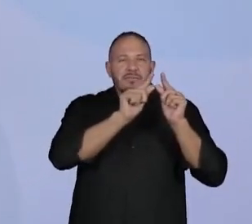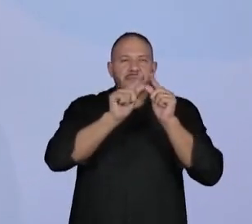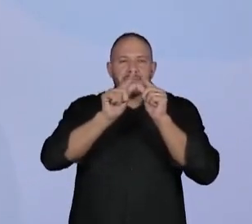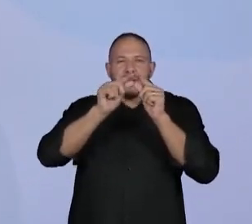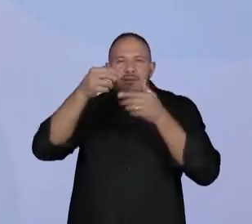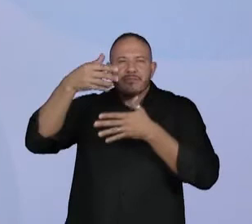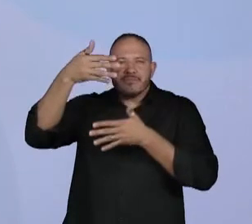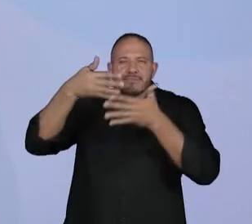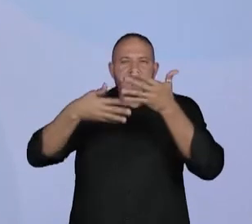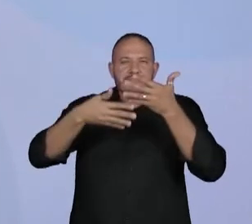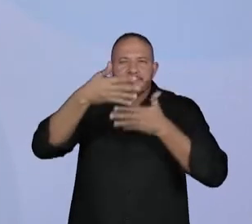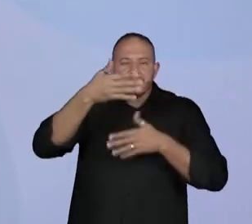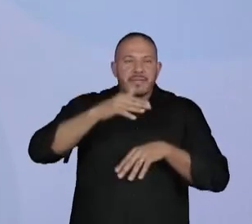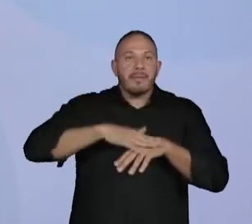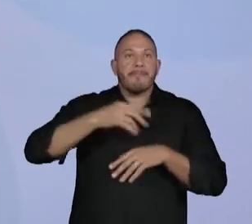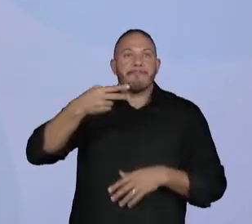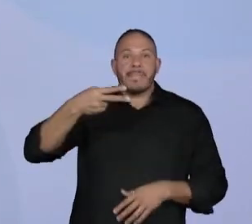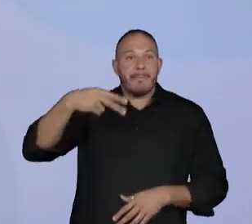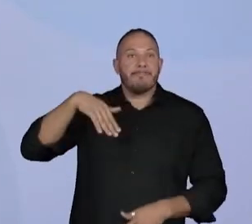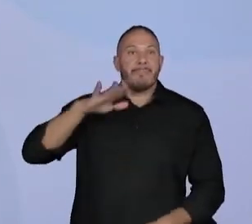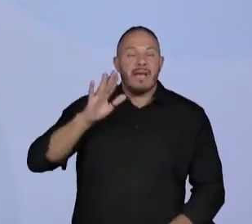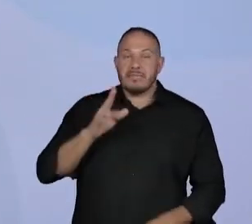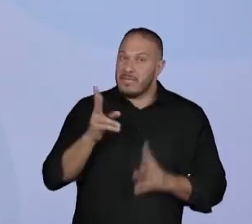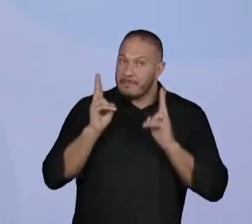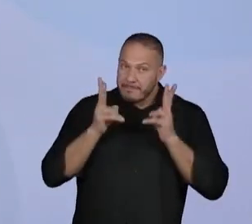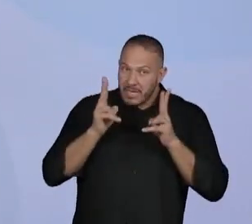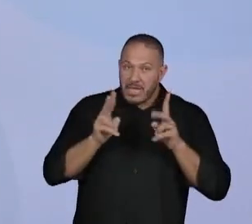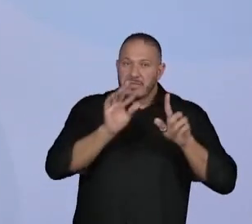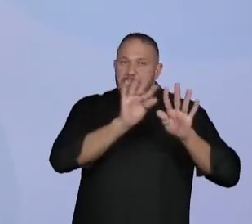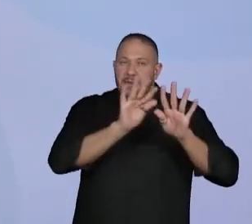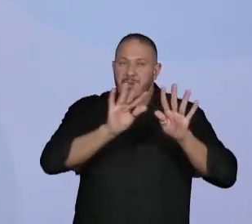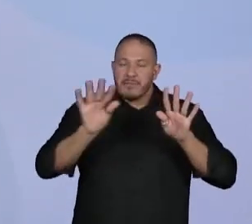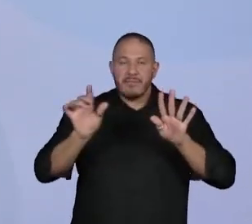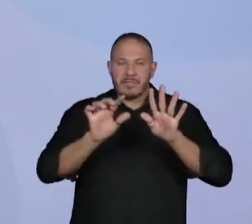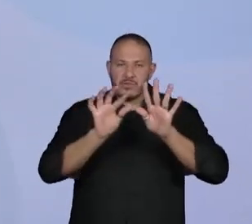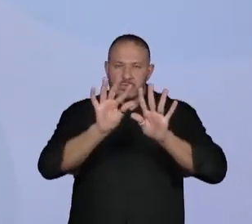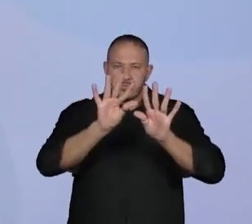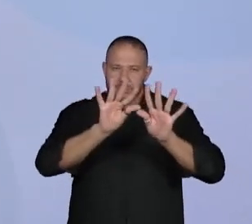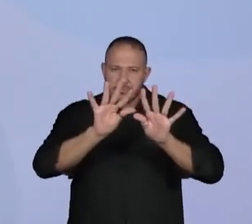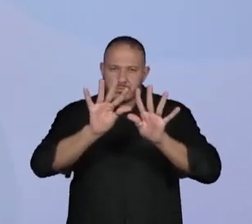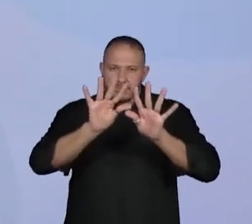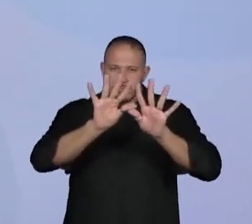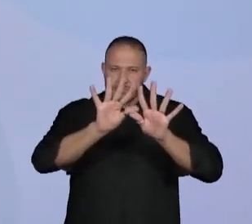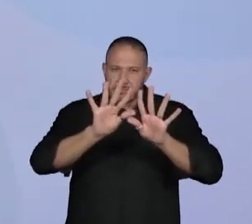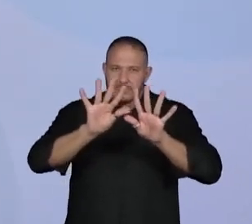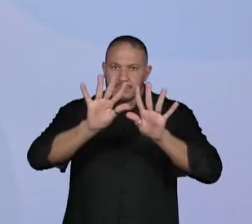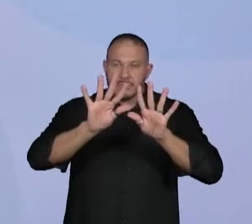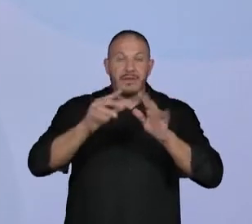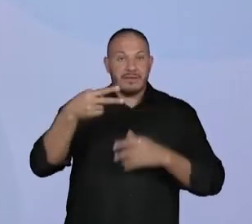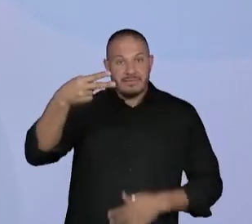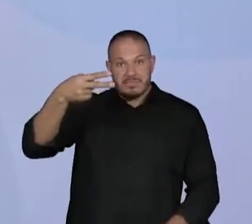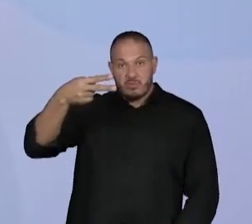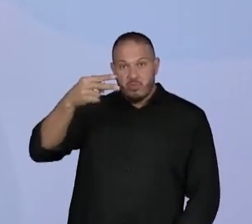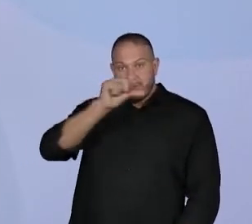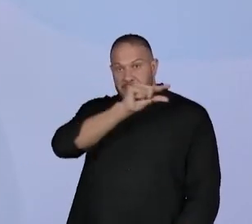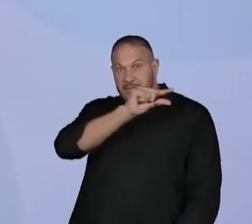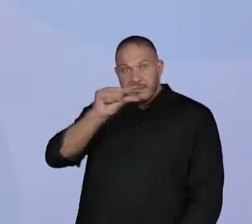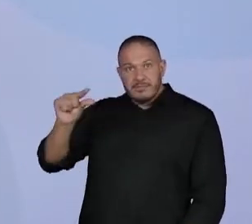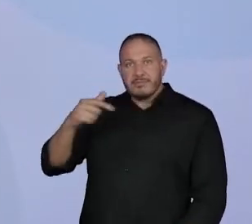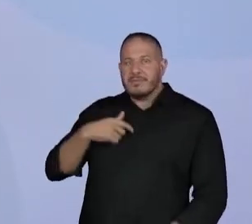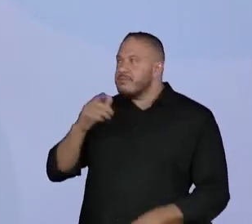de imagens. São as mesmas imagens, mas a resolução da segunda linha, né, ela